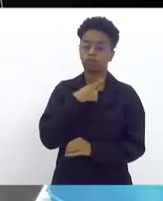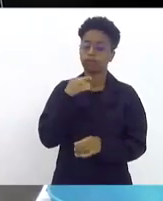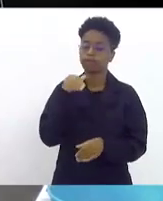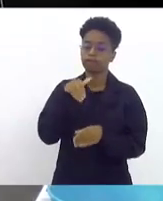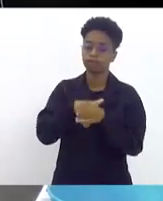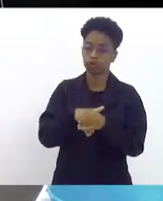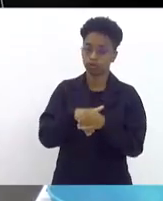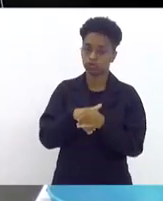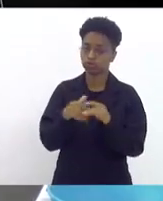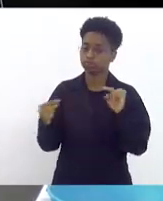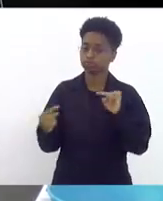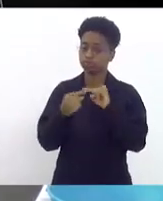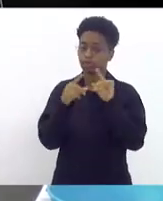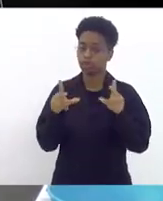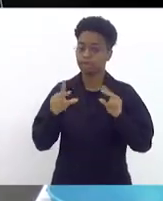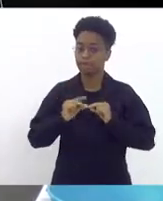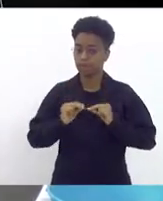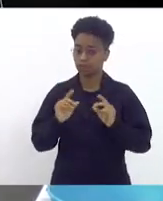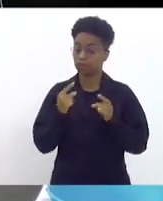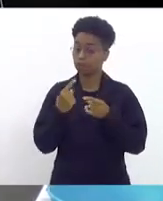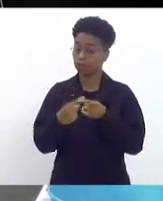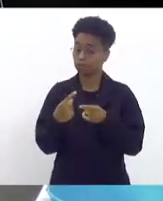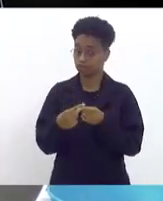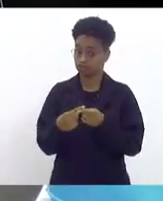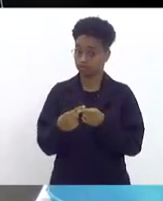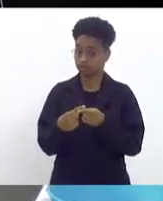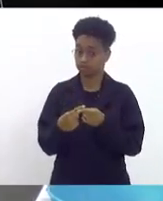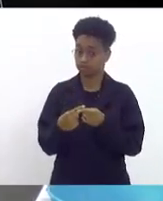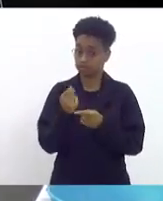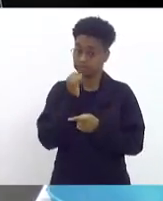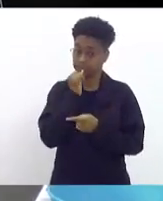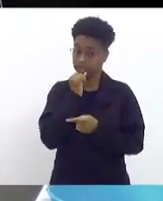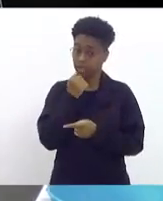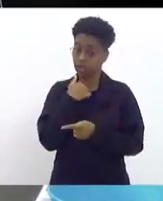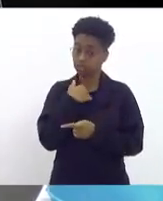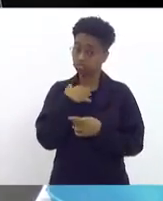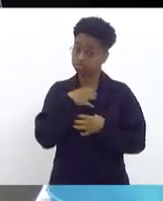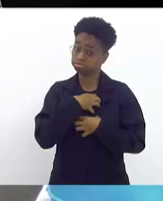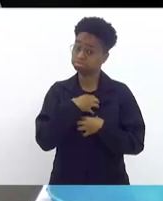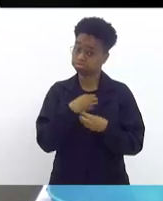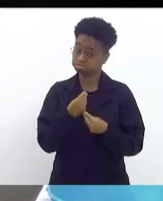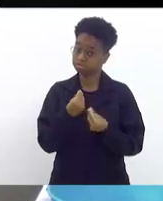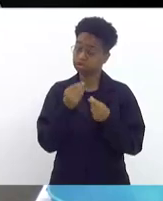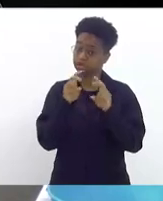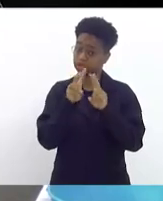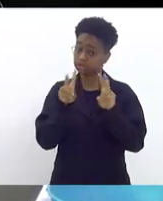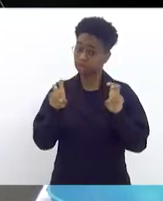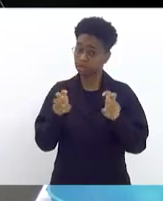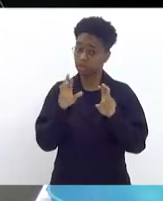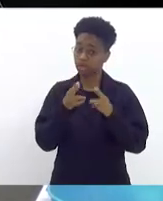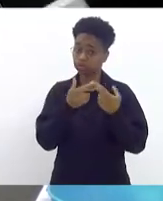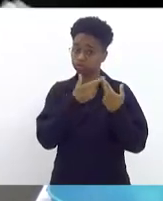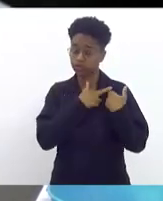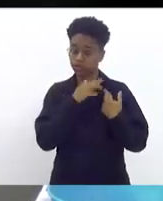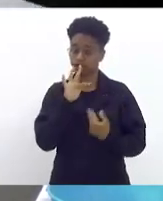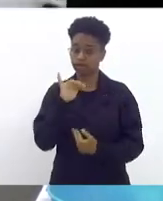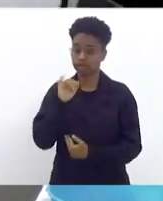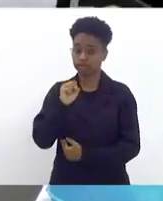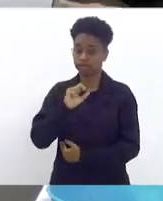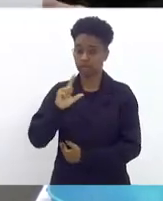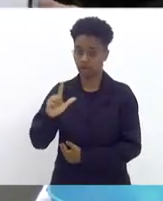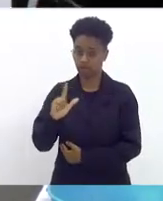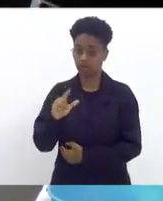voto pelo mérito porque por exemplo eu me sensibilizo com a questão da responsabilidade fiscal também nós somos